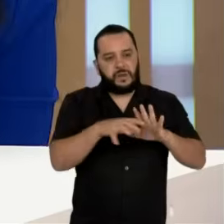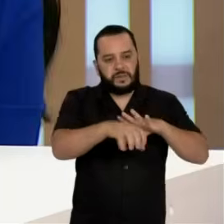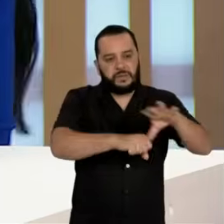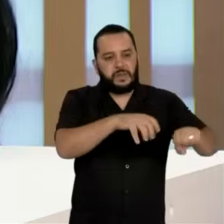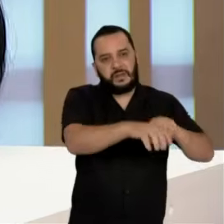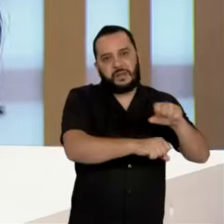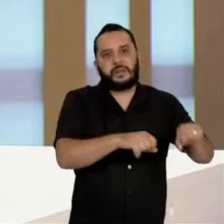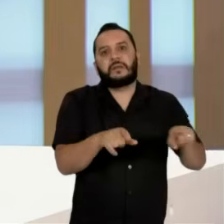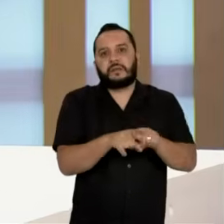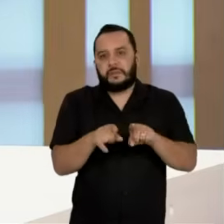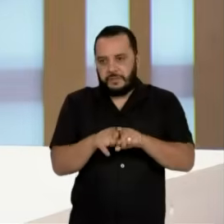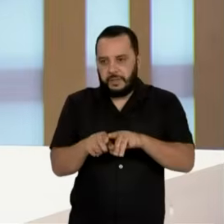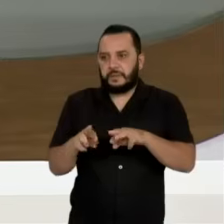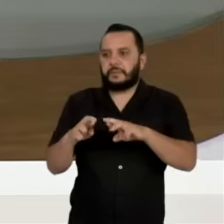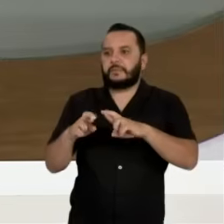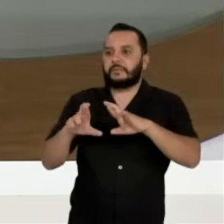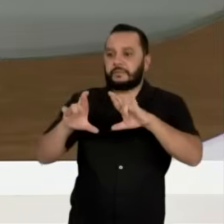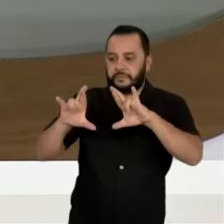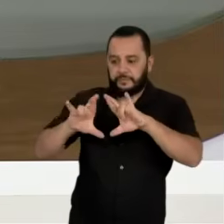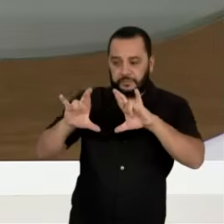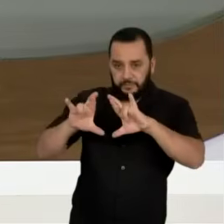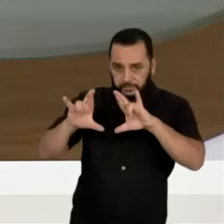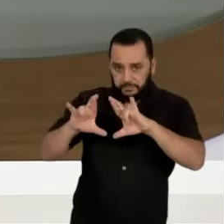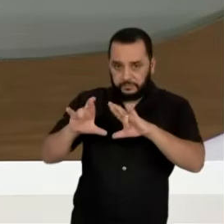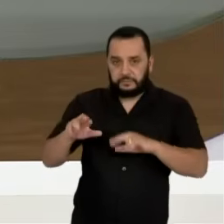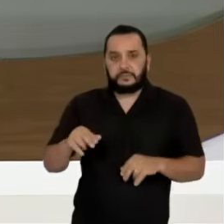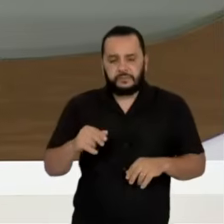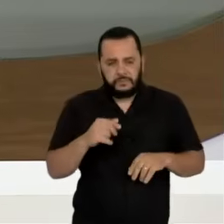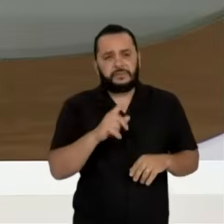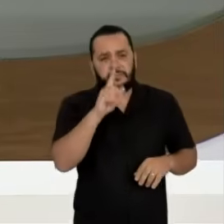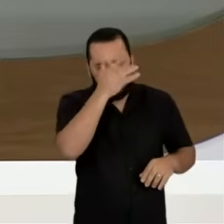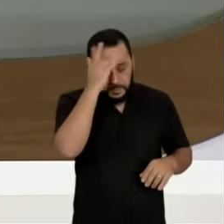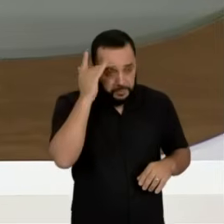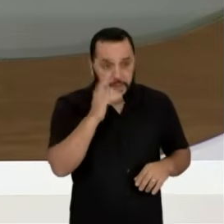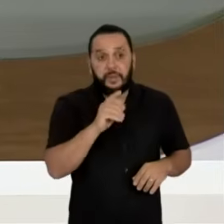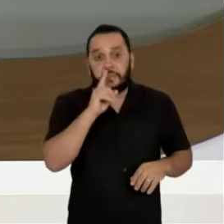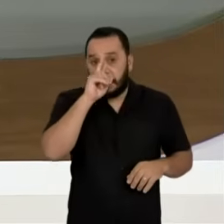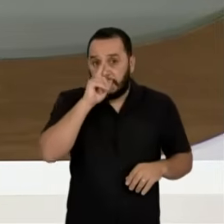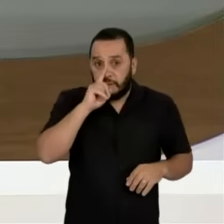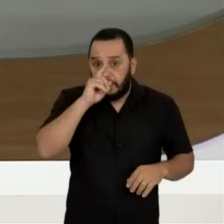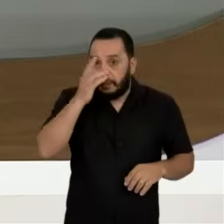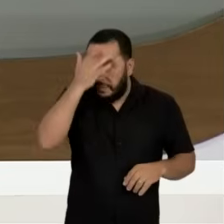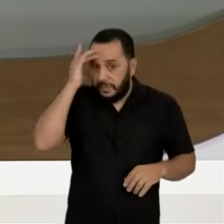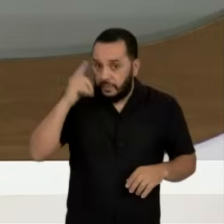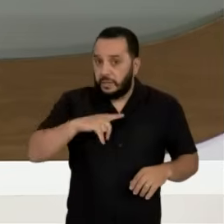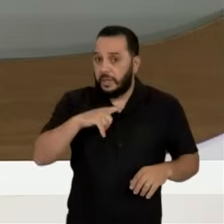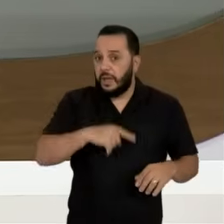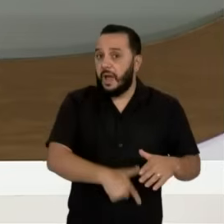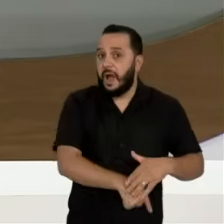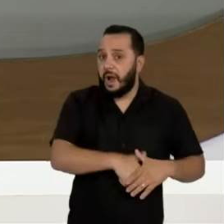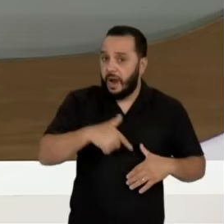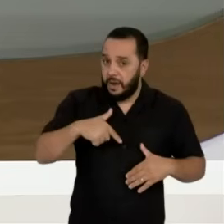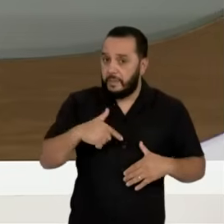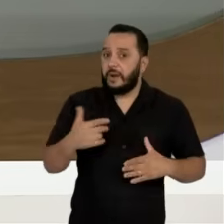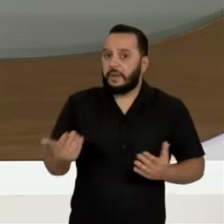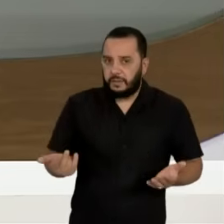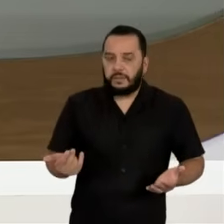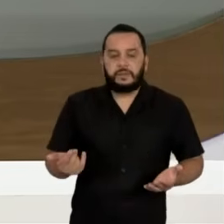também. Perfeito, porque ele diz, as pessoas, é gente perigosa, é gente que anda armada. É nesse local